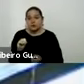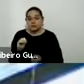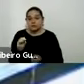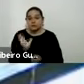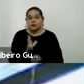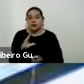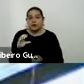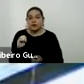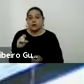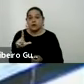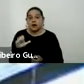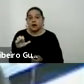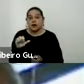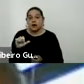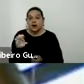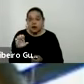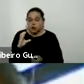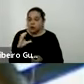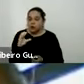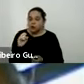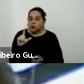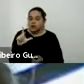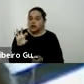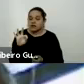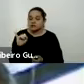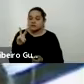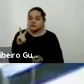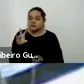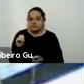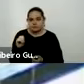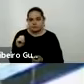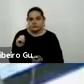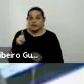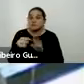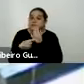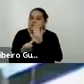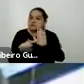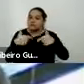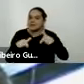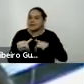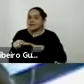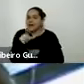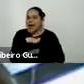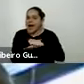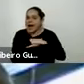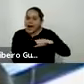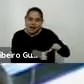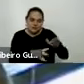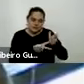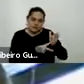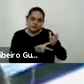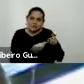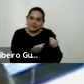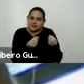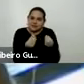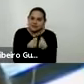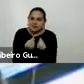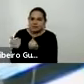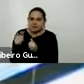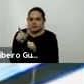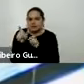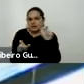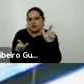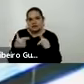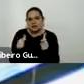não é com o discurso de acabar com o sindicato que vai gerar emprego de qualidade para o trabalhador. Pelo contrário, Sim, o que nós estamos claro.